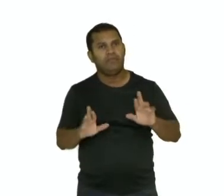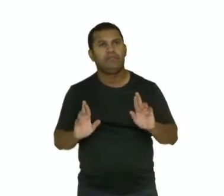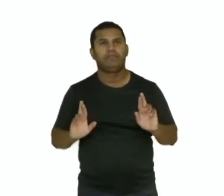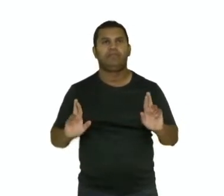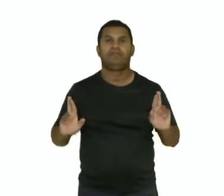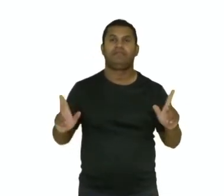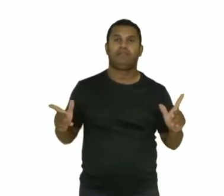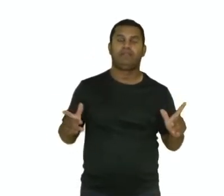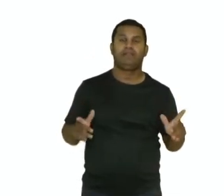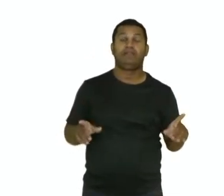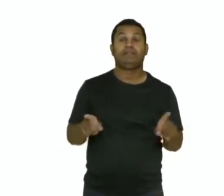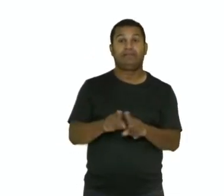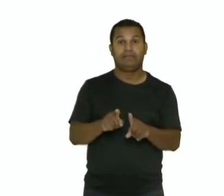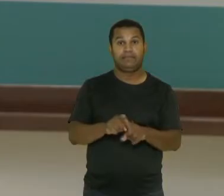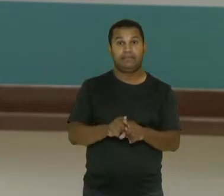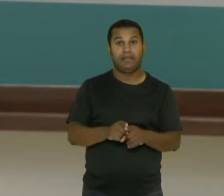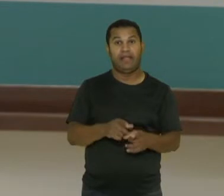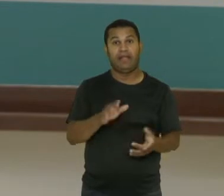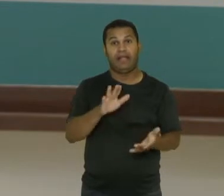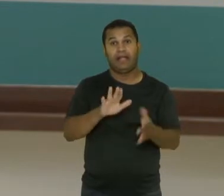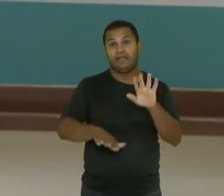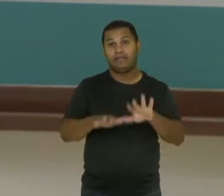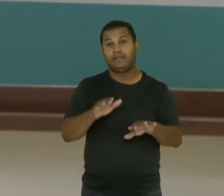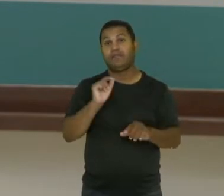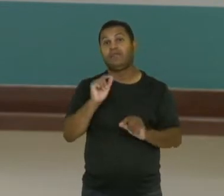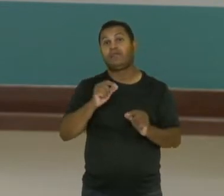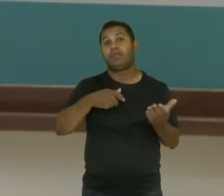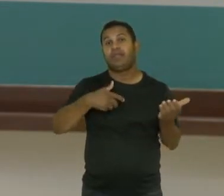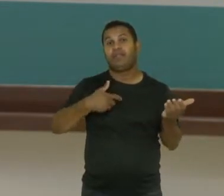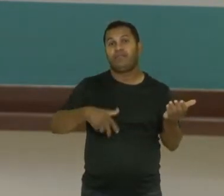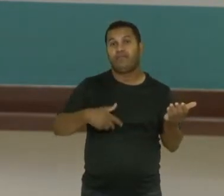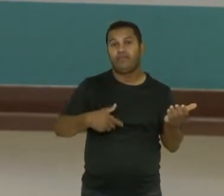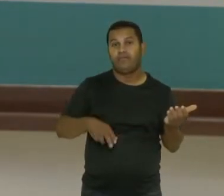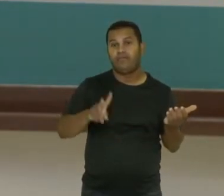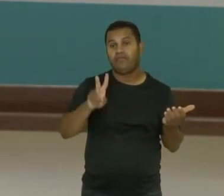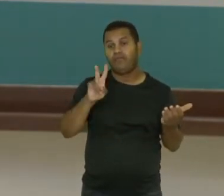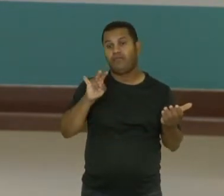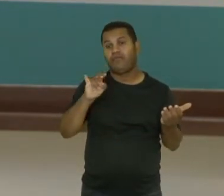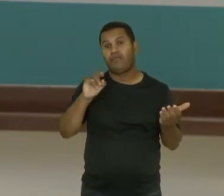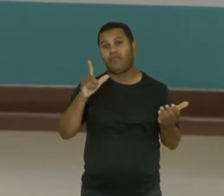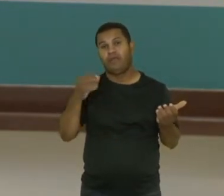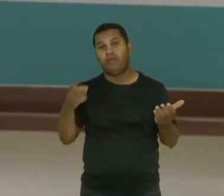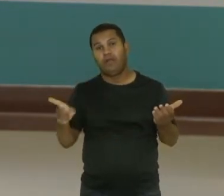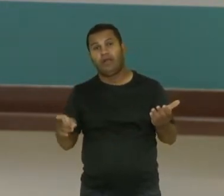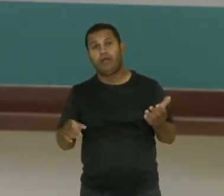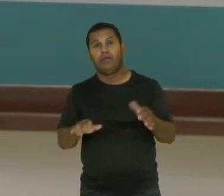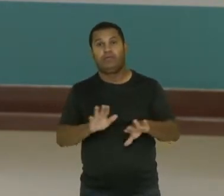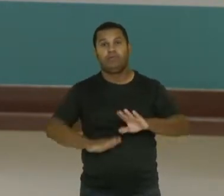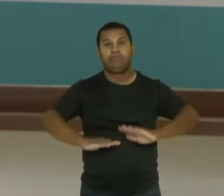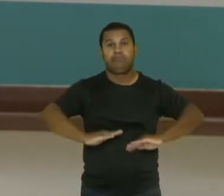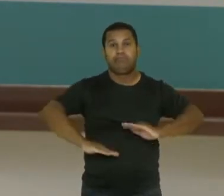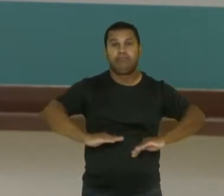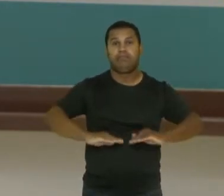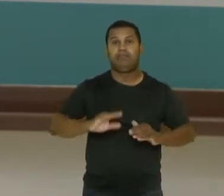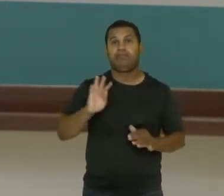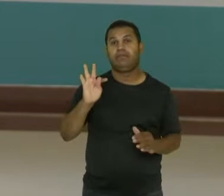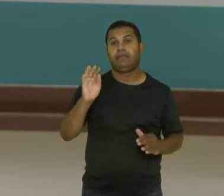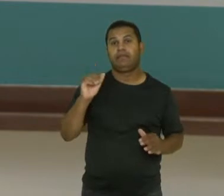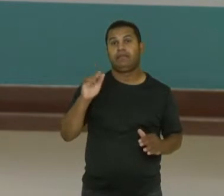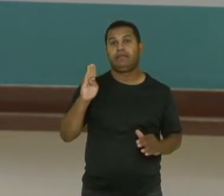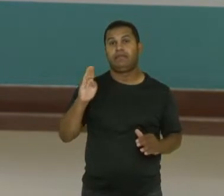ter instrumentos que vão ser muitas vezes diferentes, por mais que muitos deles,